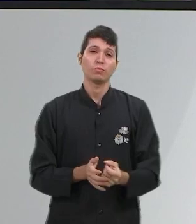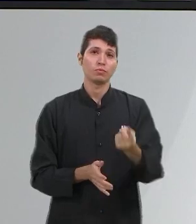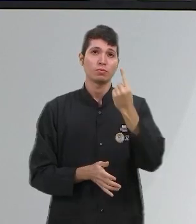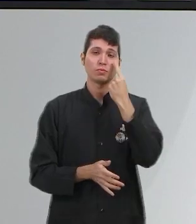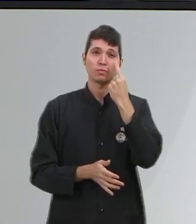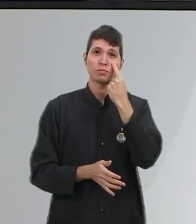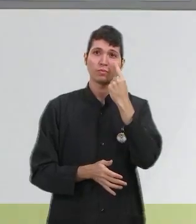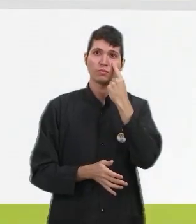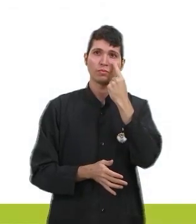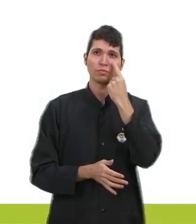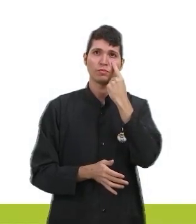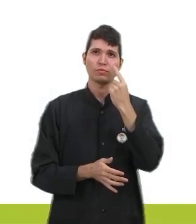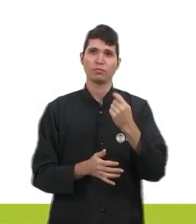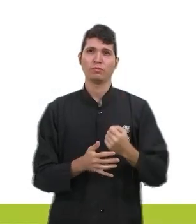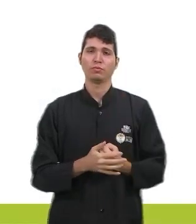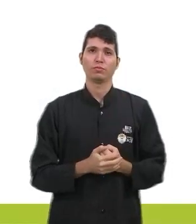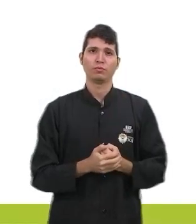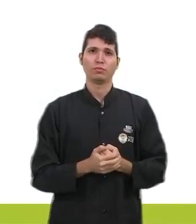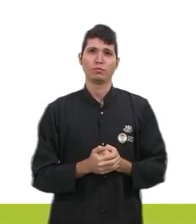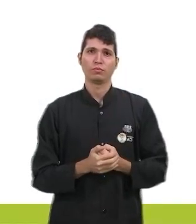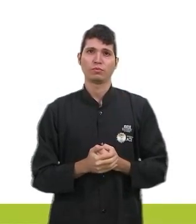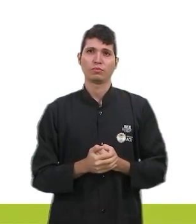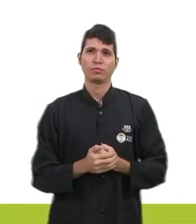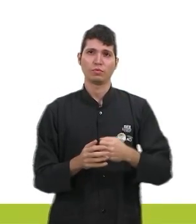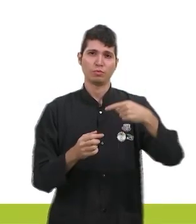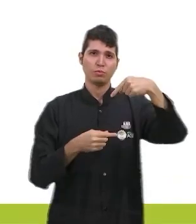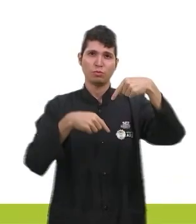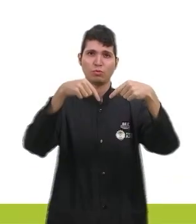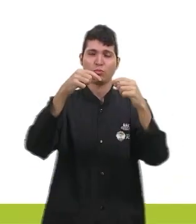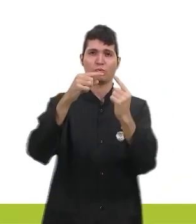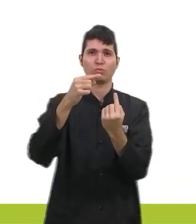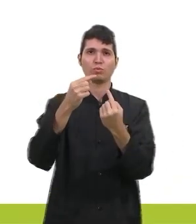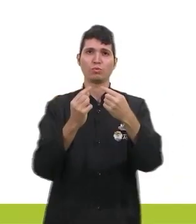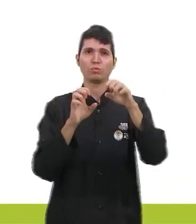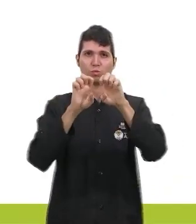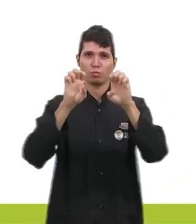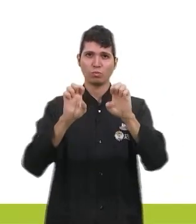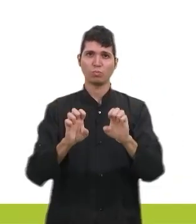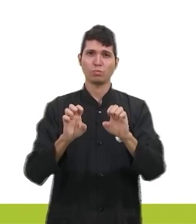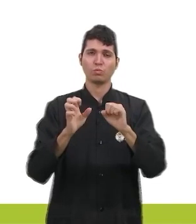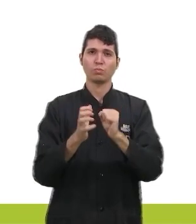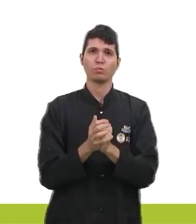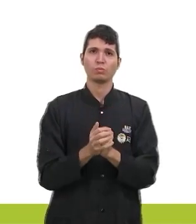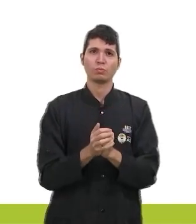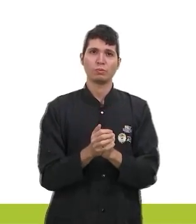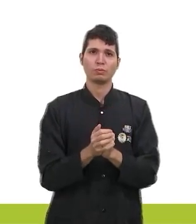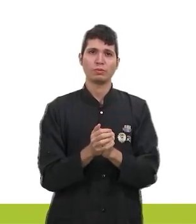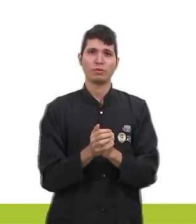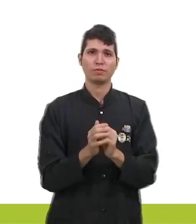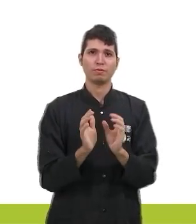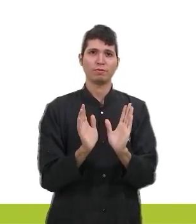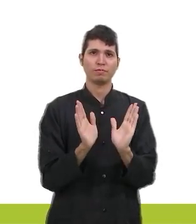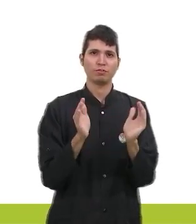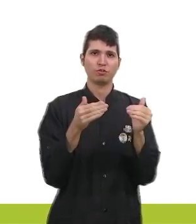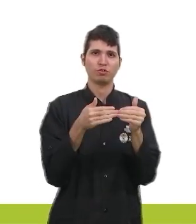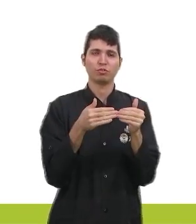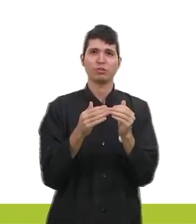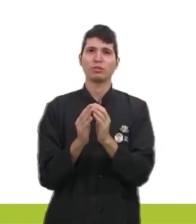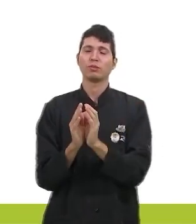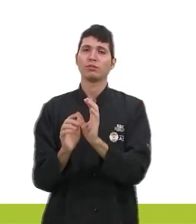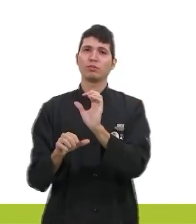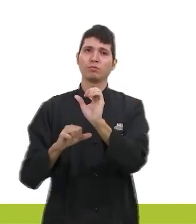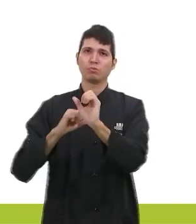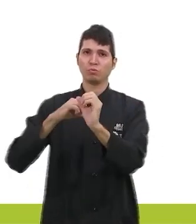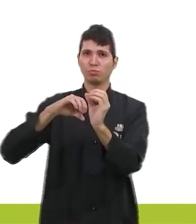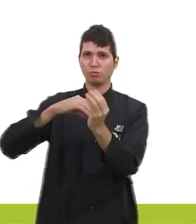observar que sim, eu tenho uma cadeia fechada e também tenho uma cadeia mista, né? Que são as ramificações.